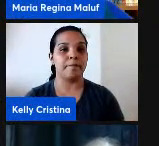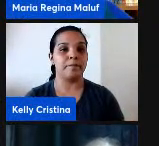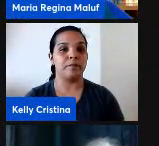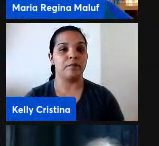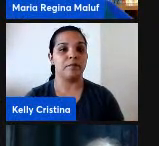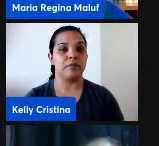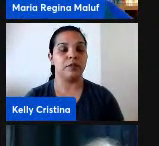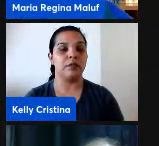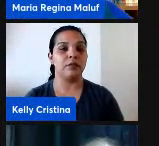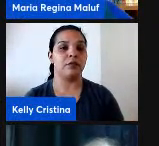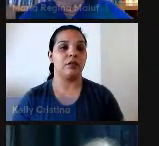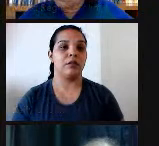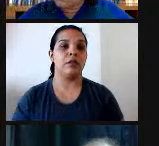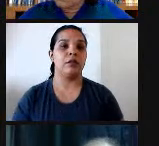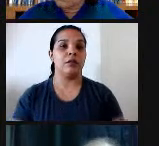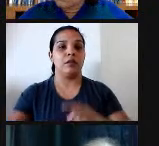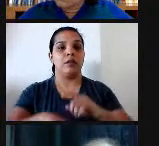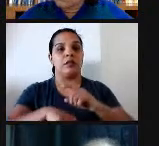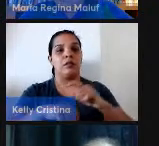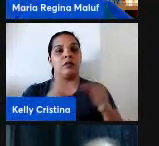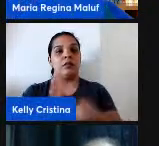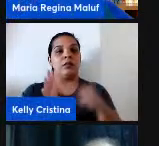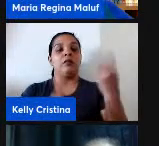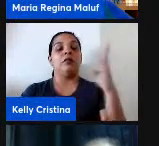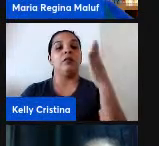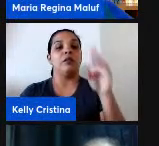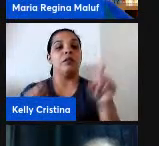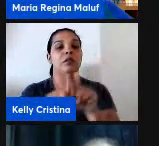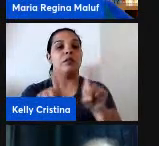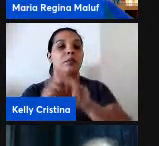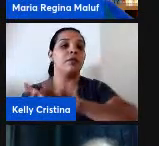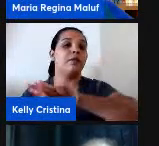o mundo biológico, né, mas também